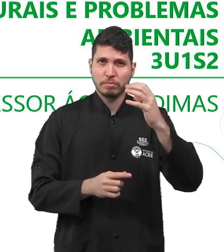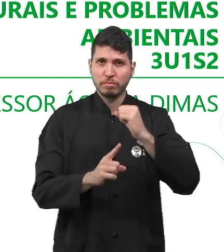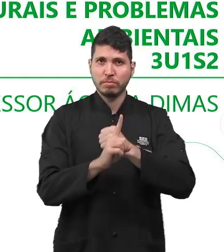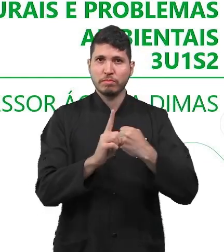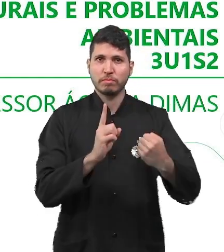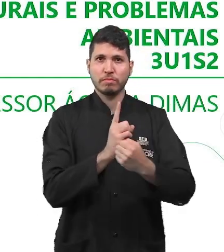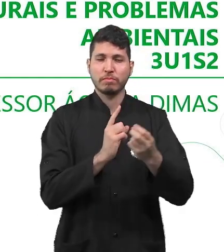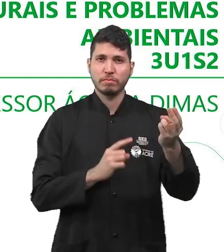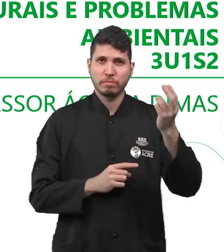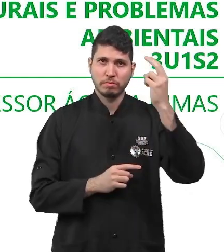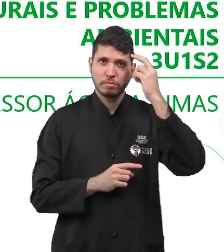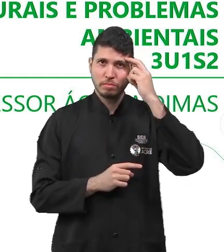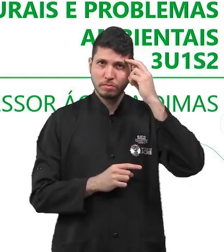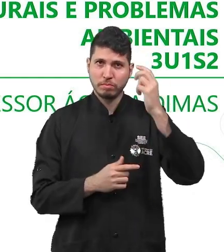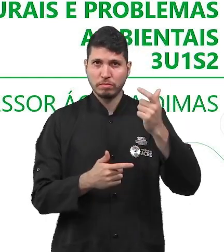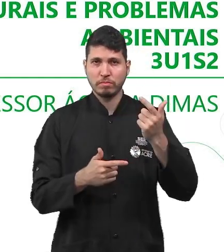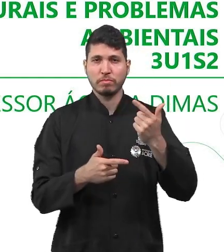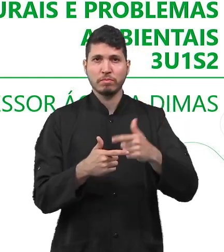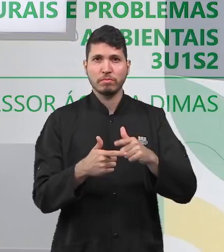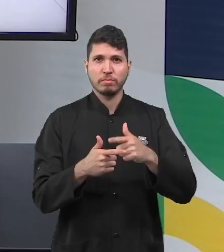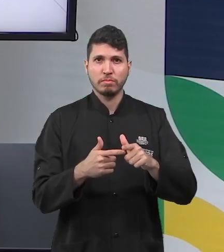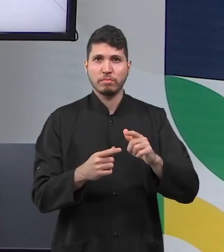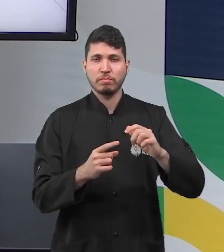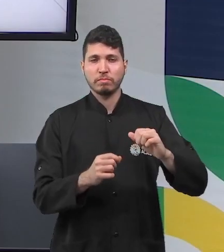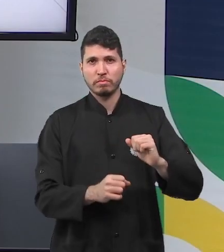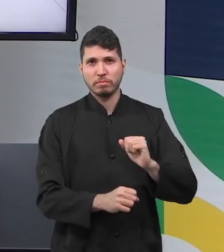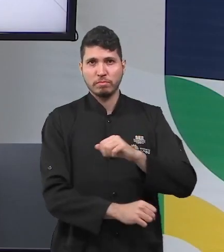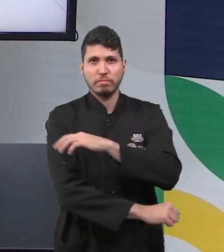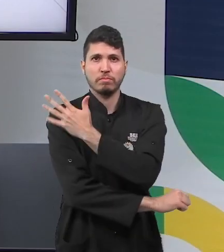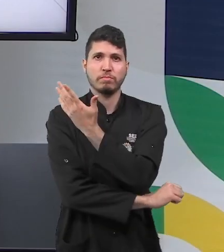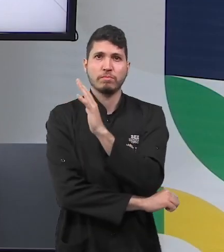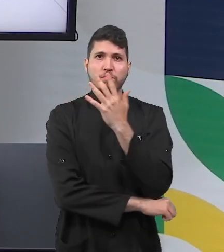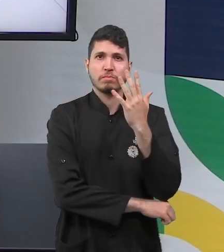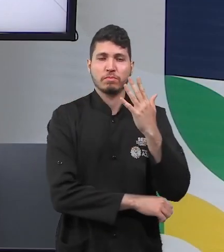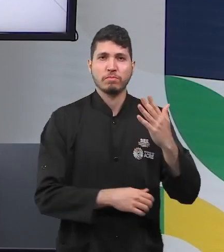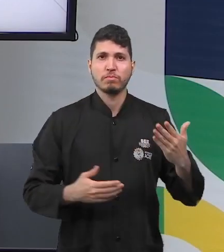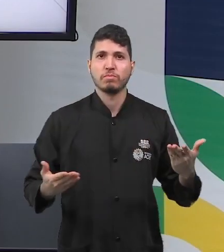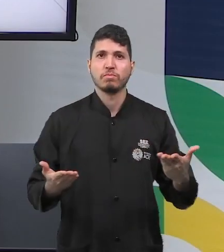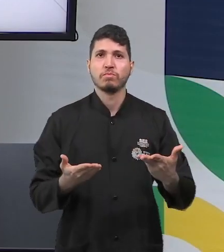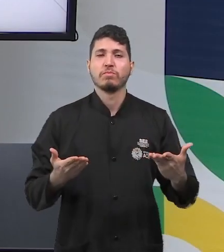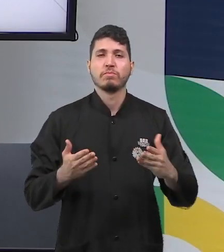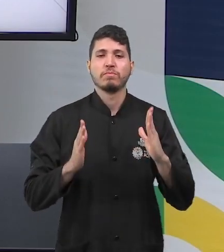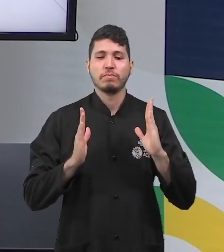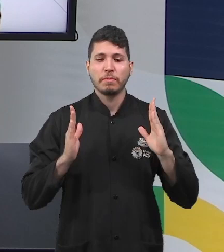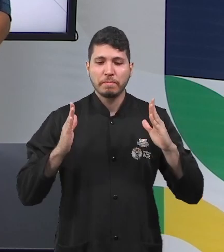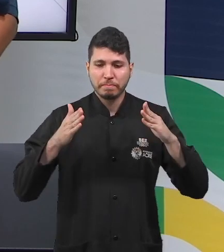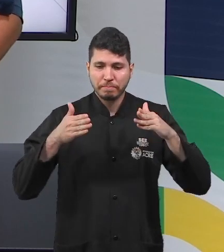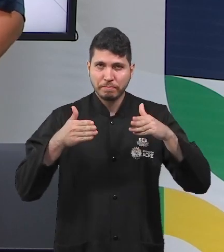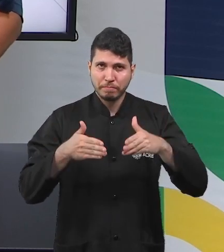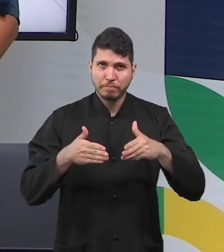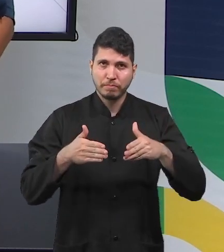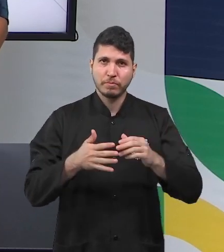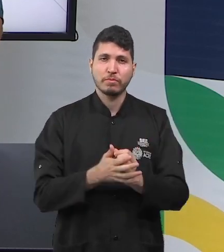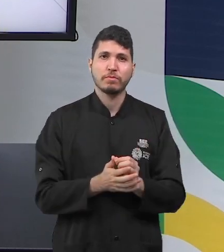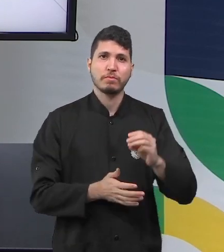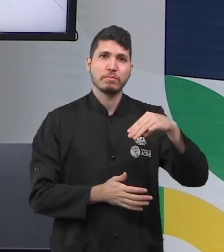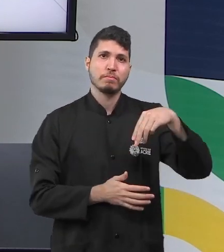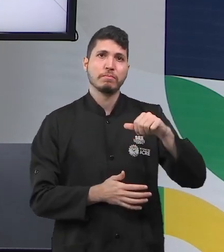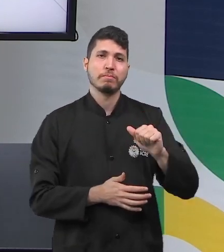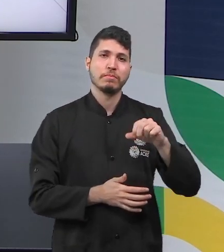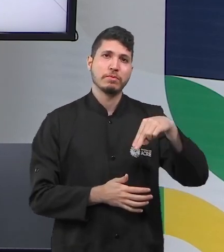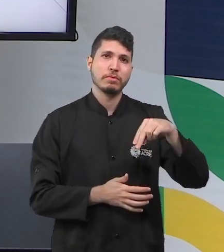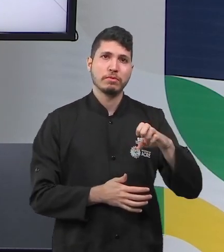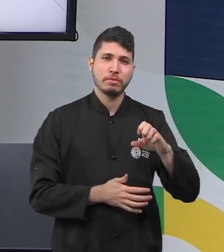e problemas ambientais. Iremos focar na aula de hoje sobre o manejo florestal, que